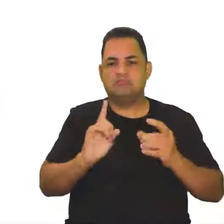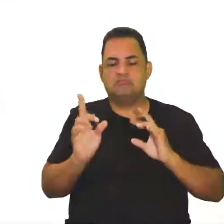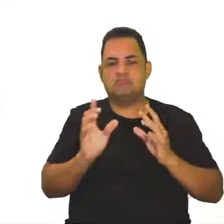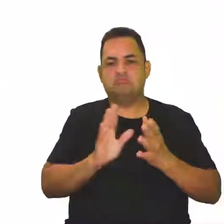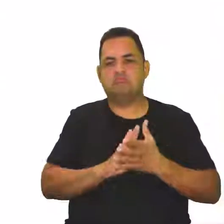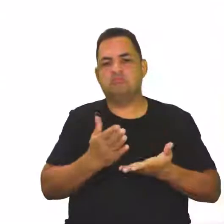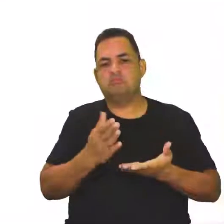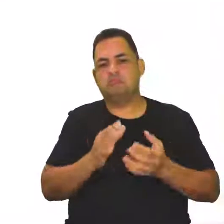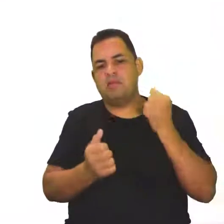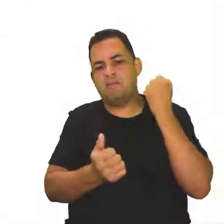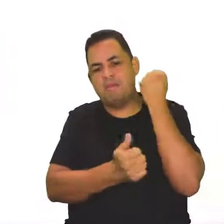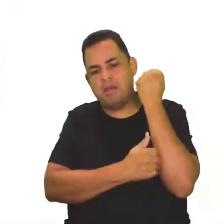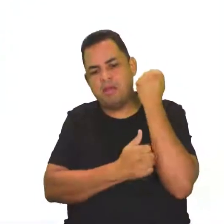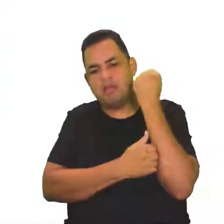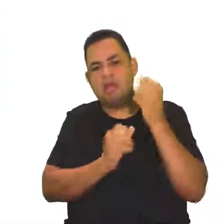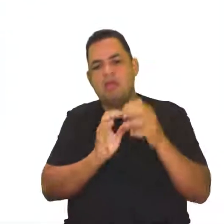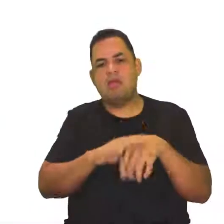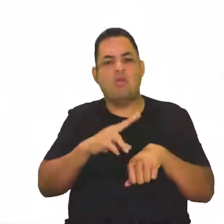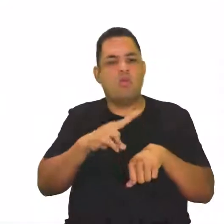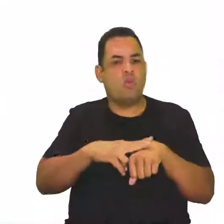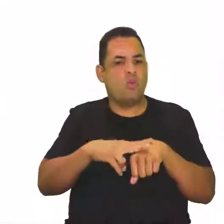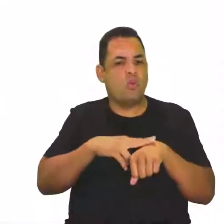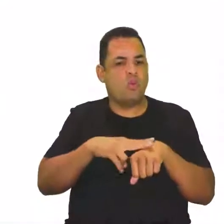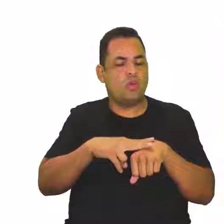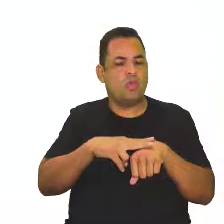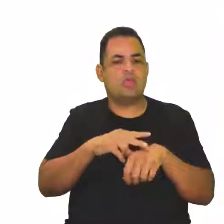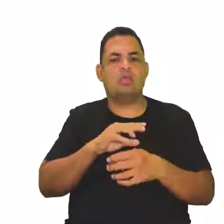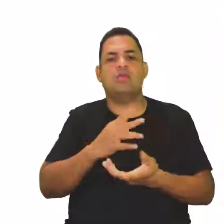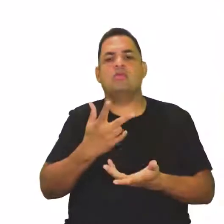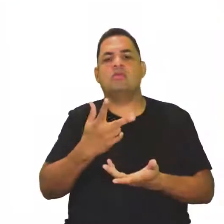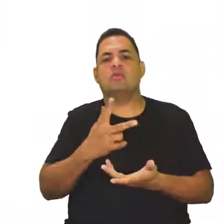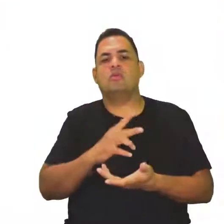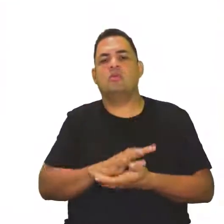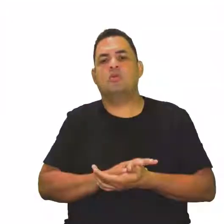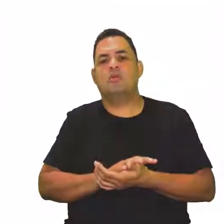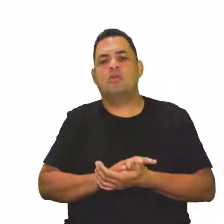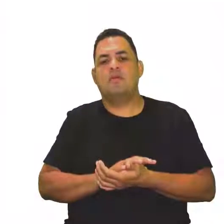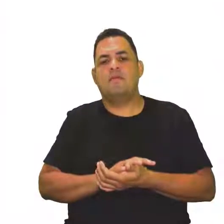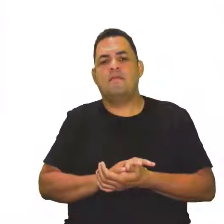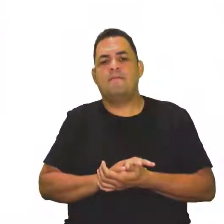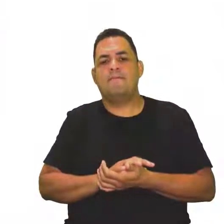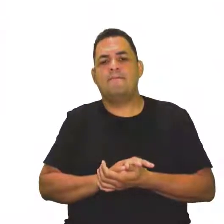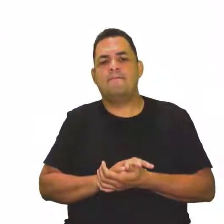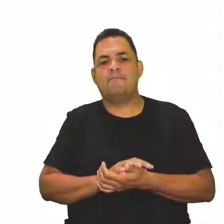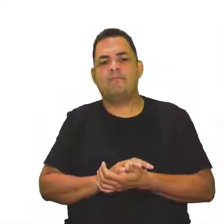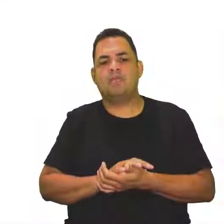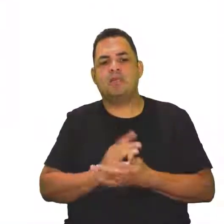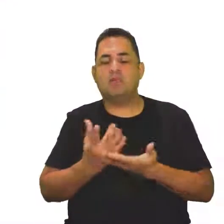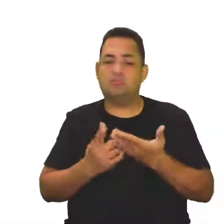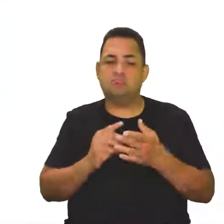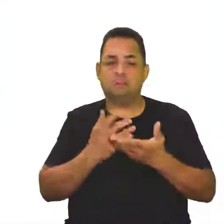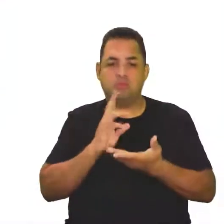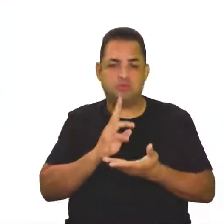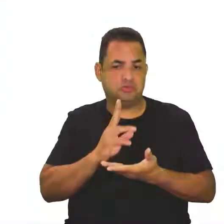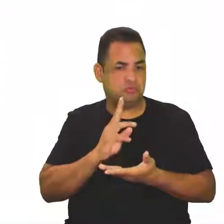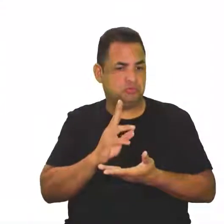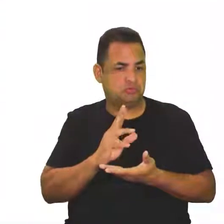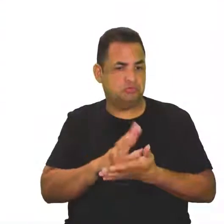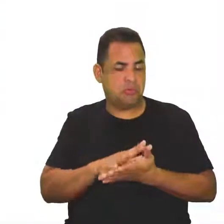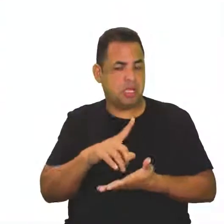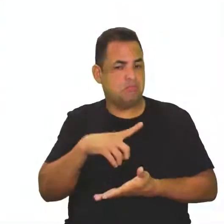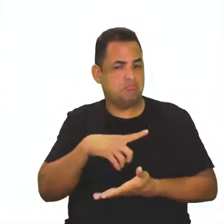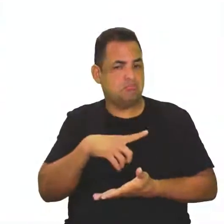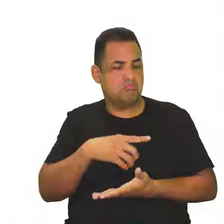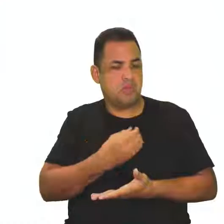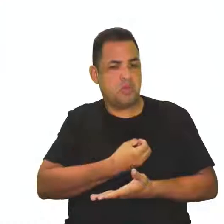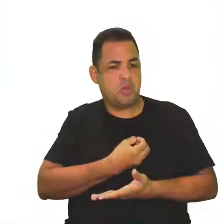da madeira, do vidro, né? Pois alguns se mantêm isolantes com um determinado valor